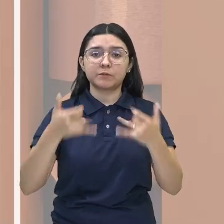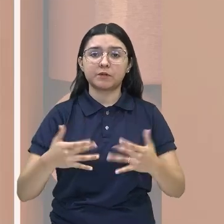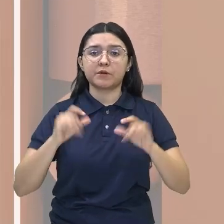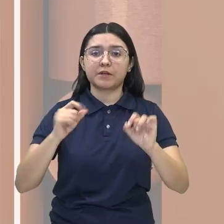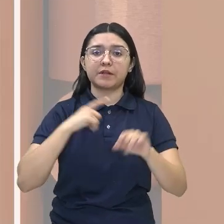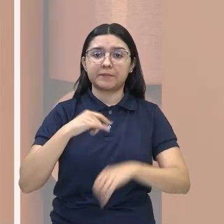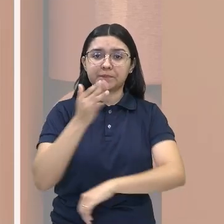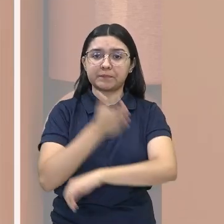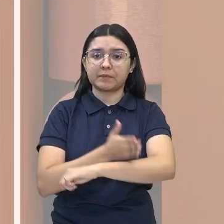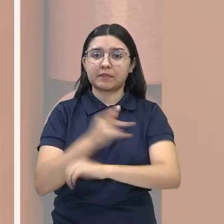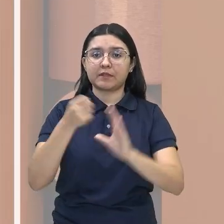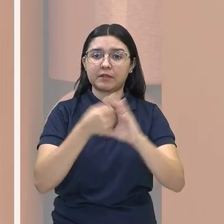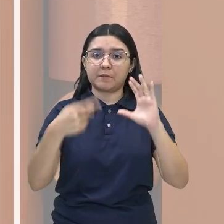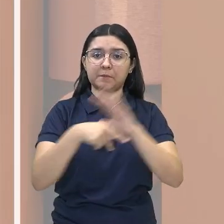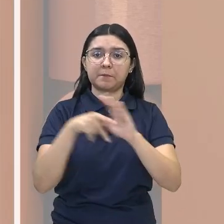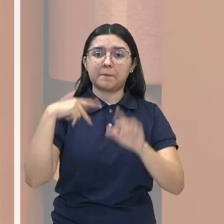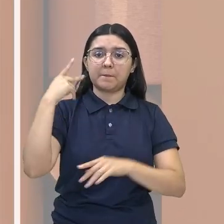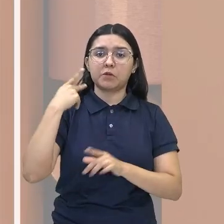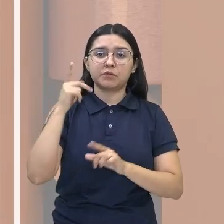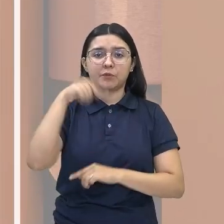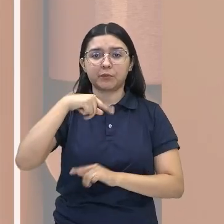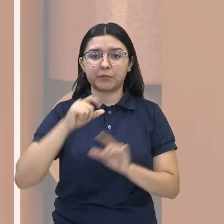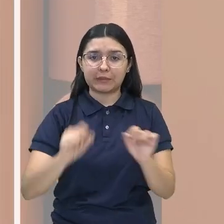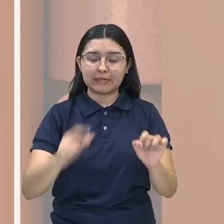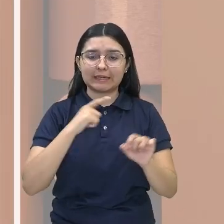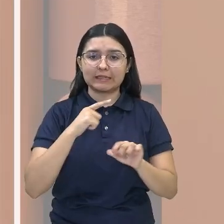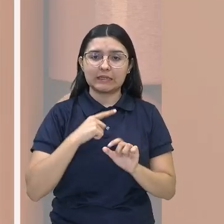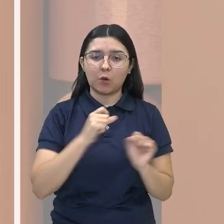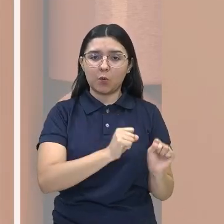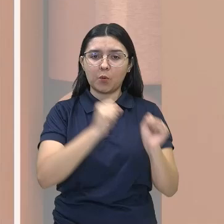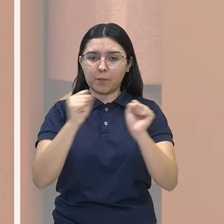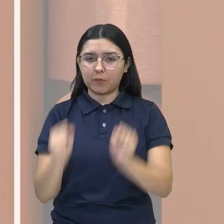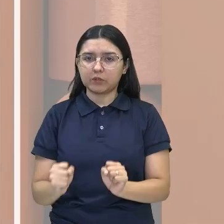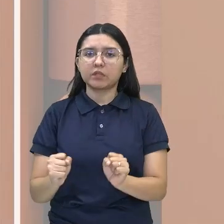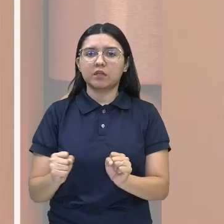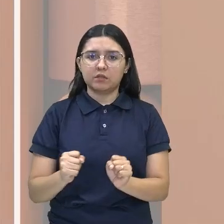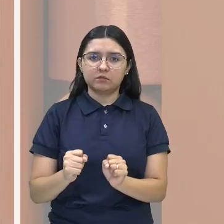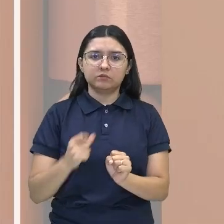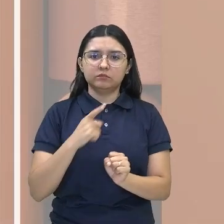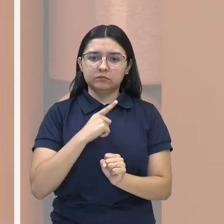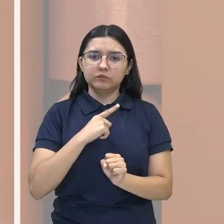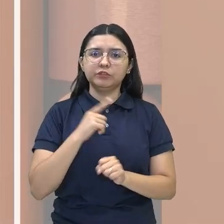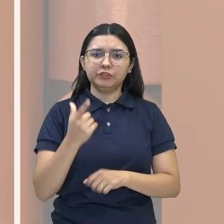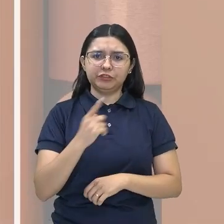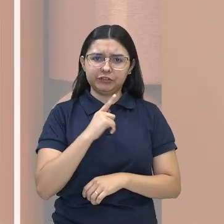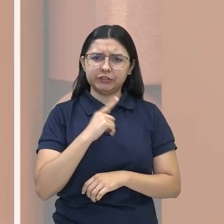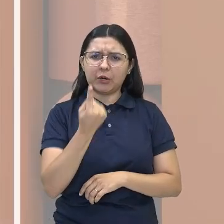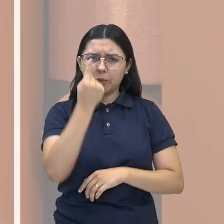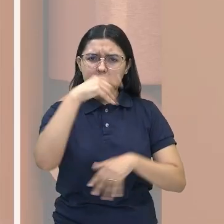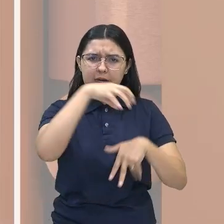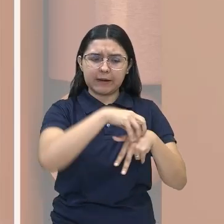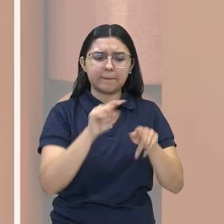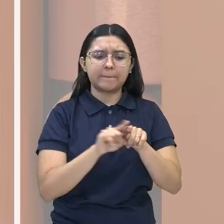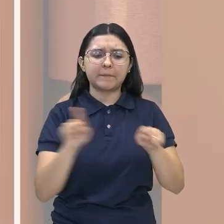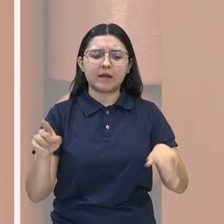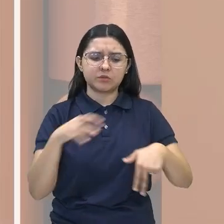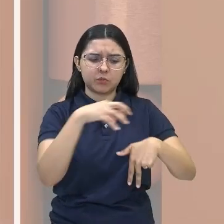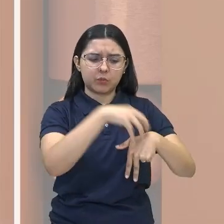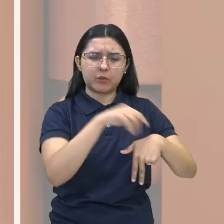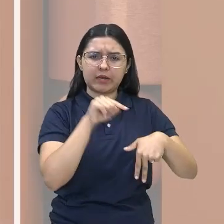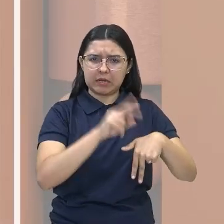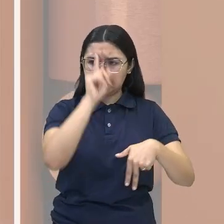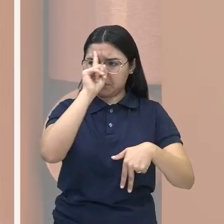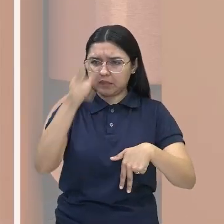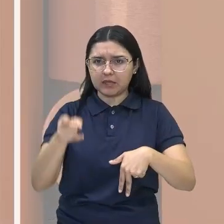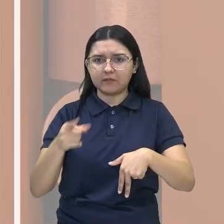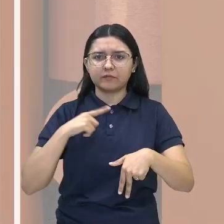é caracterizada politicamente por ser descentralizada ao poder. Existia o rei, mas o rei não mandava tanto quanto